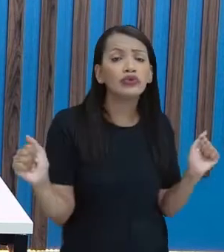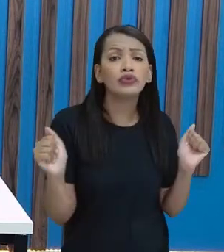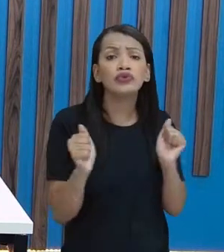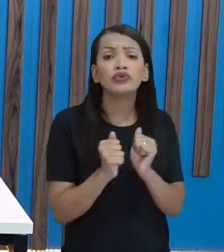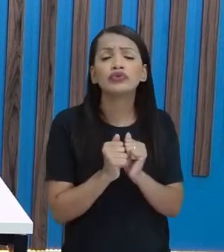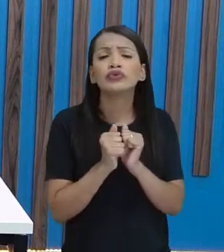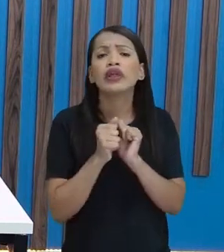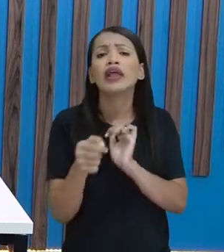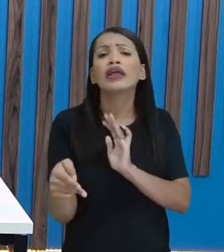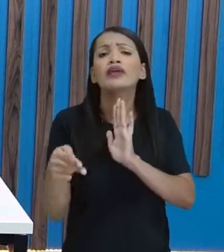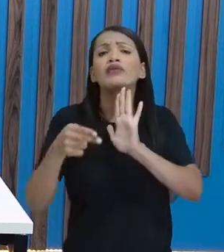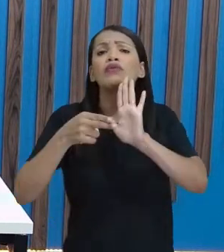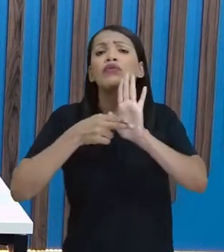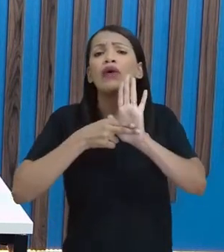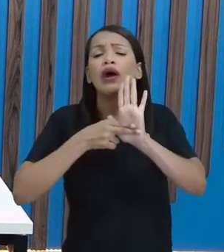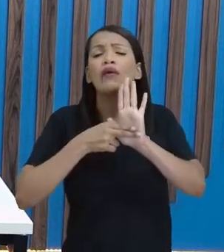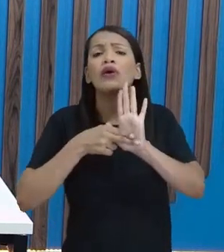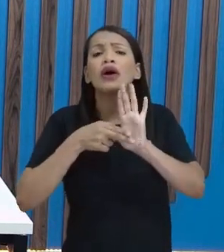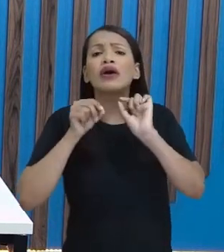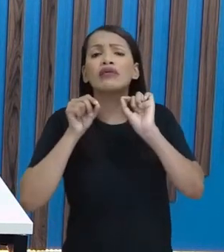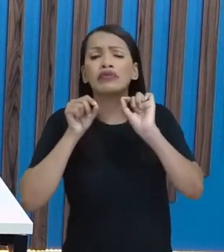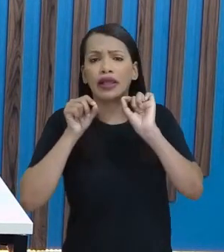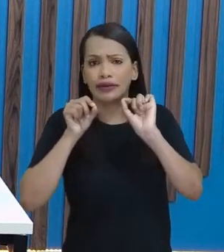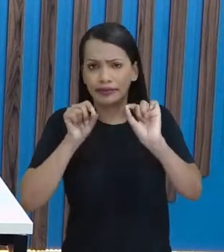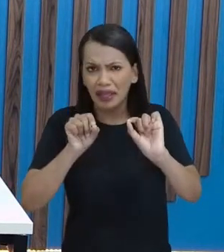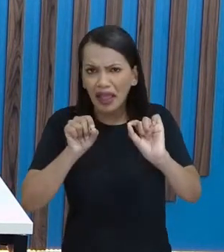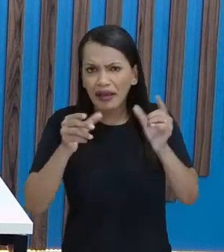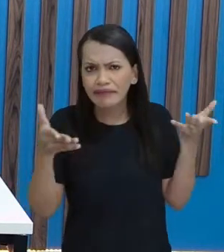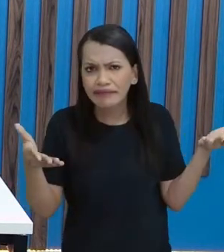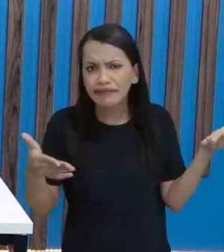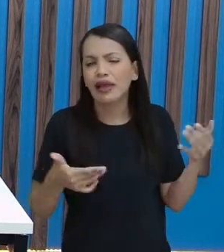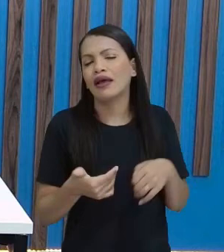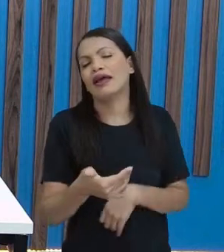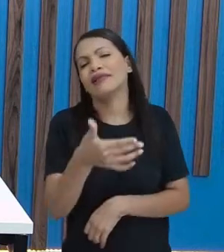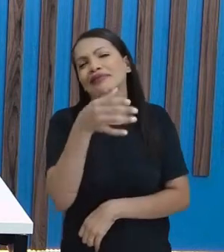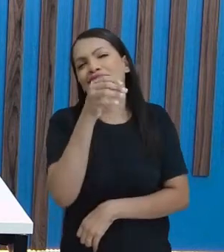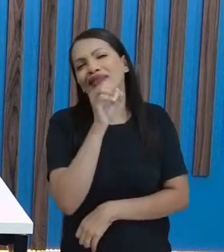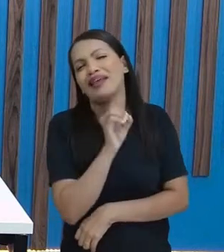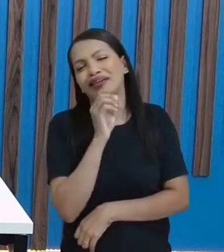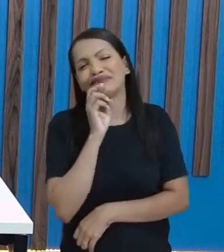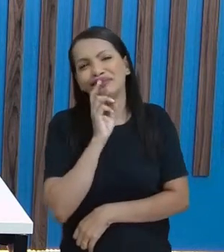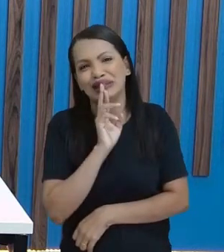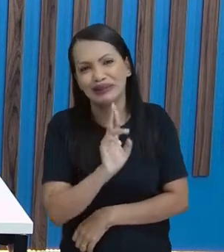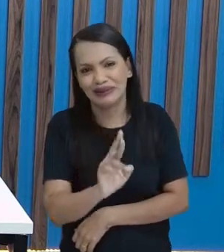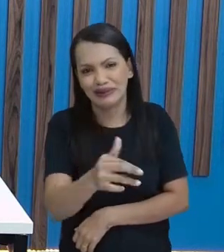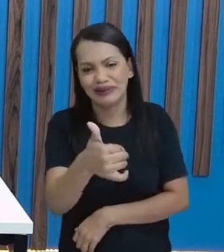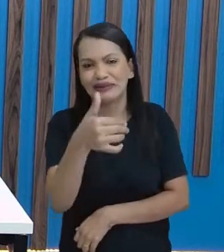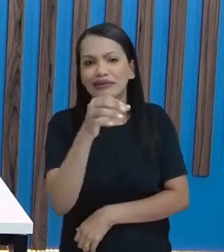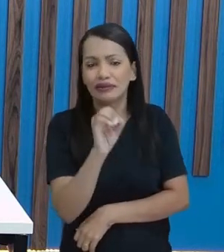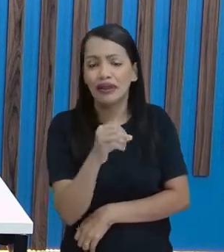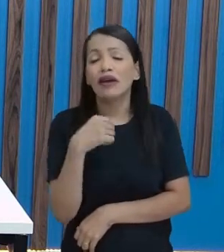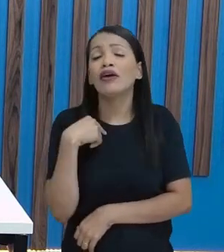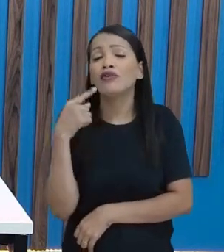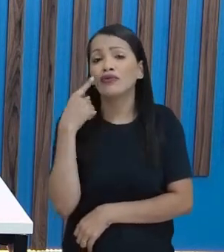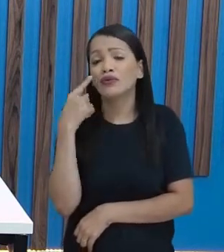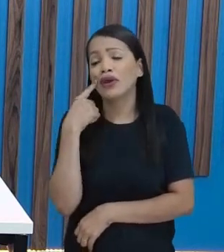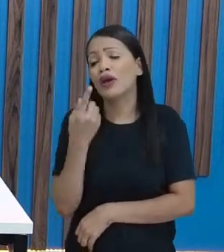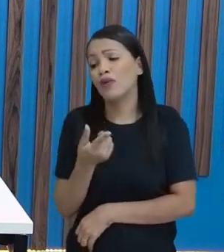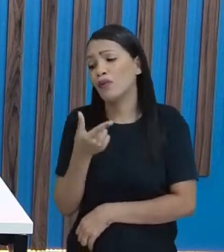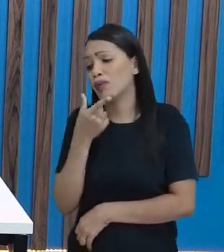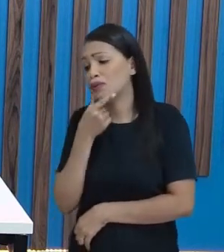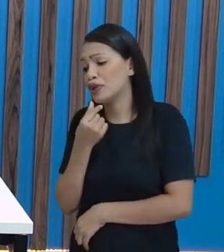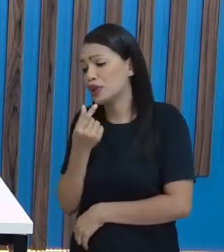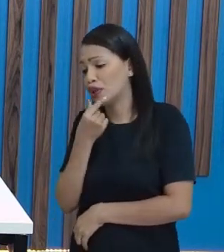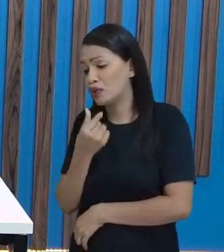a quantidade é 10. Tá aqui, tá certo? Separado, a gente viu que ela tem 4 e ele tem